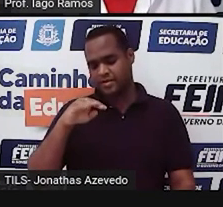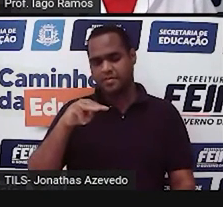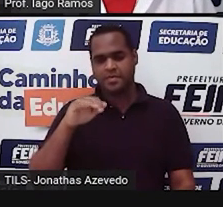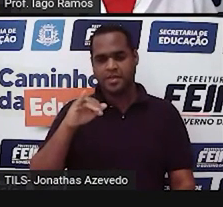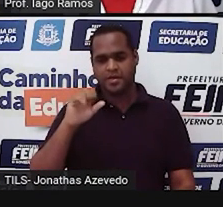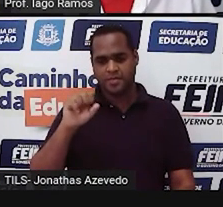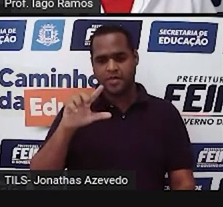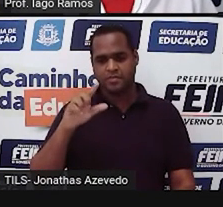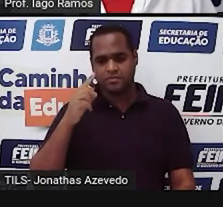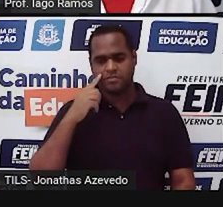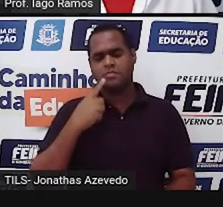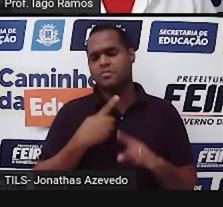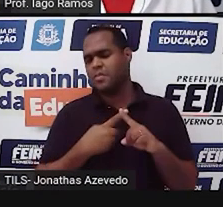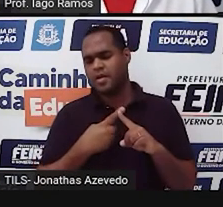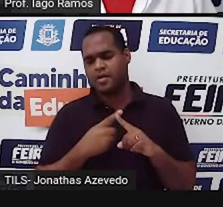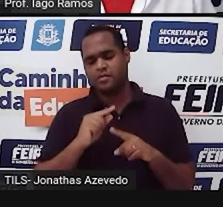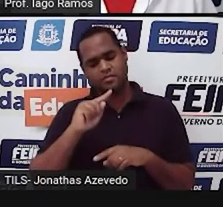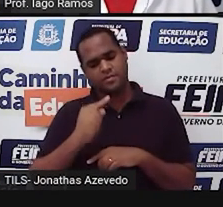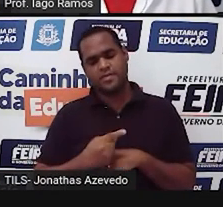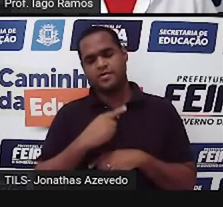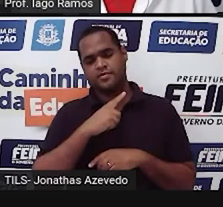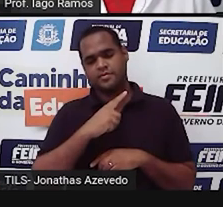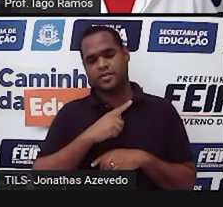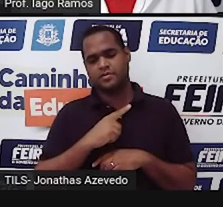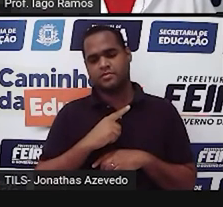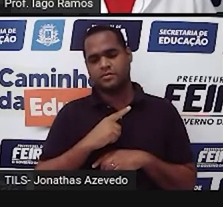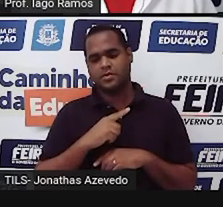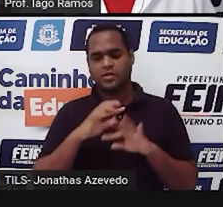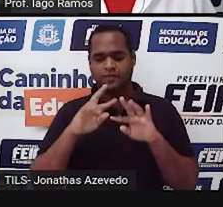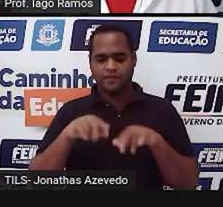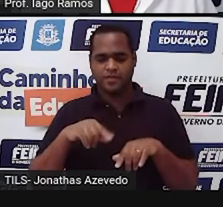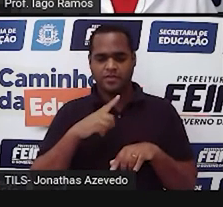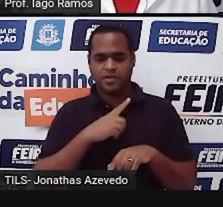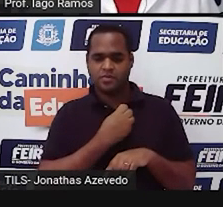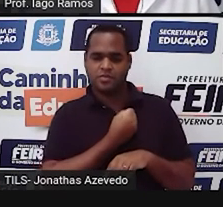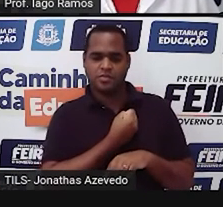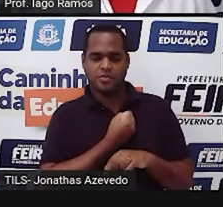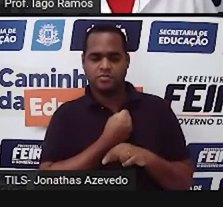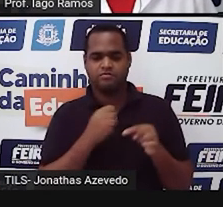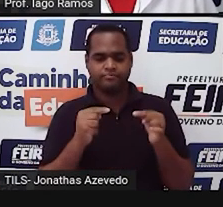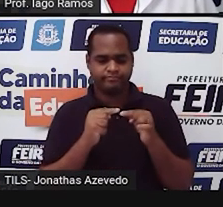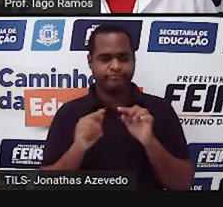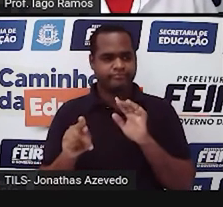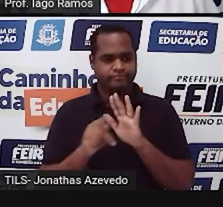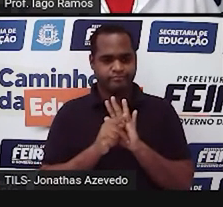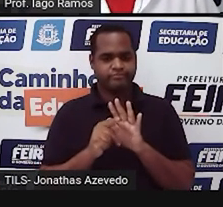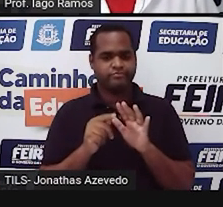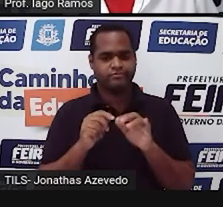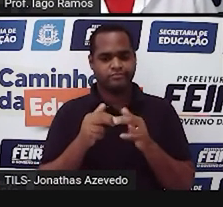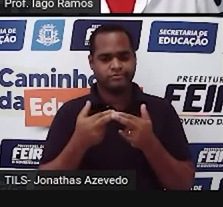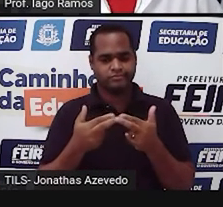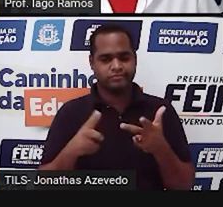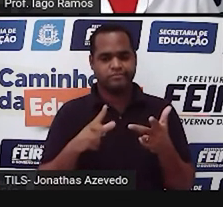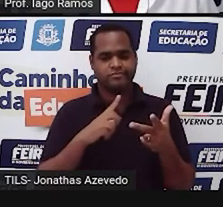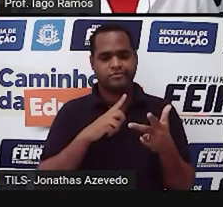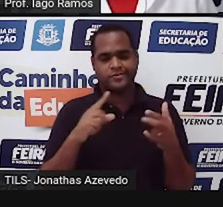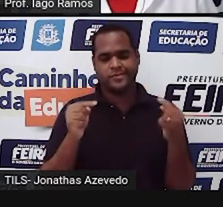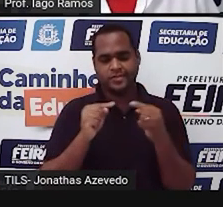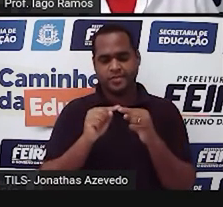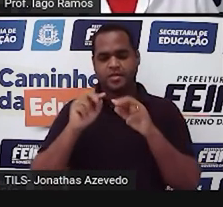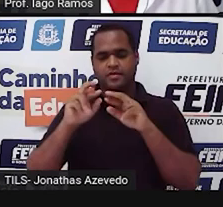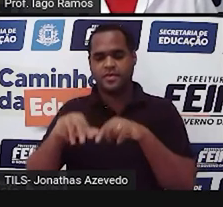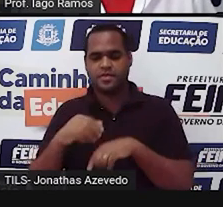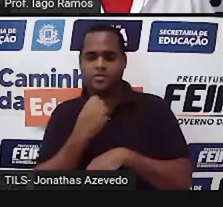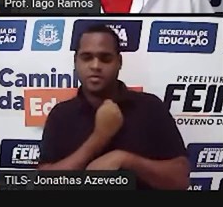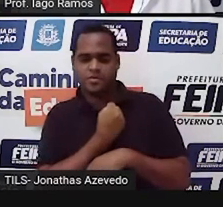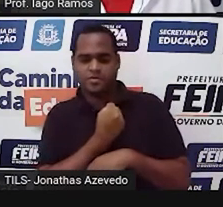Porque tem, e a gente viu que os números decimais fazem parte dessa coleção e forma os